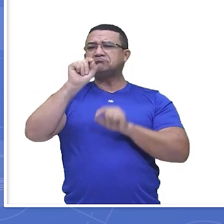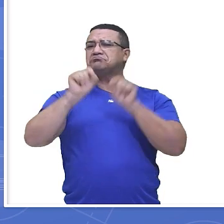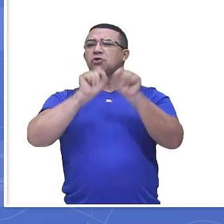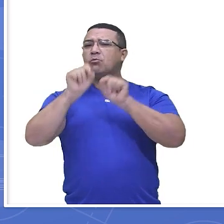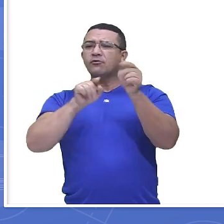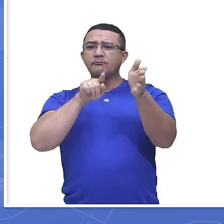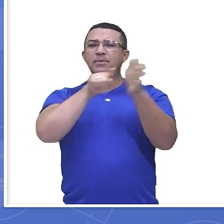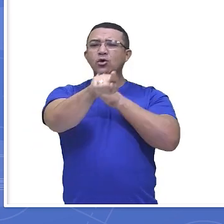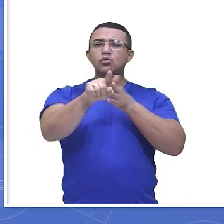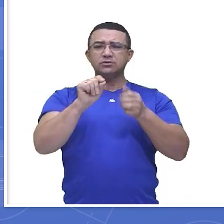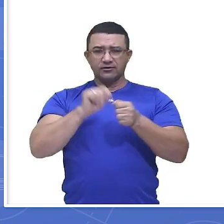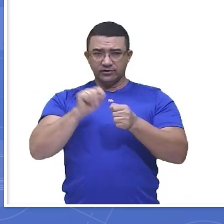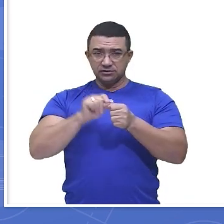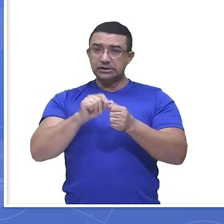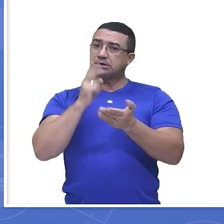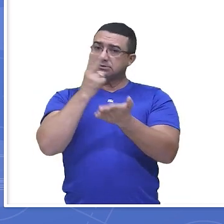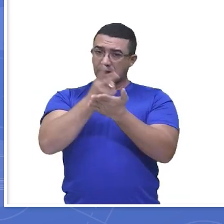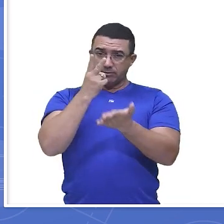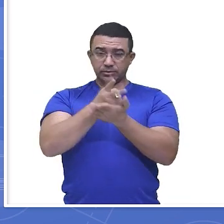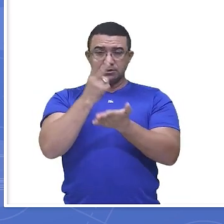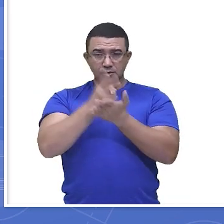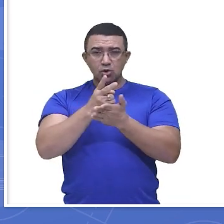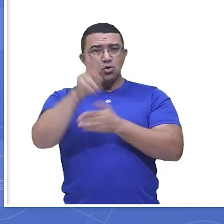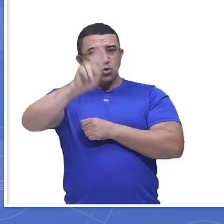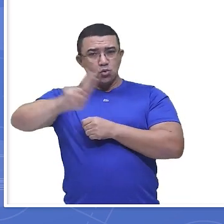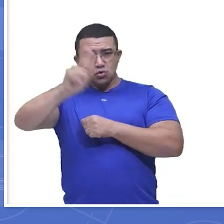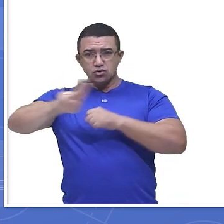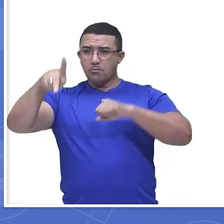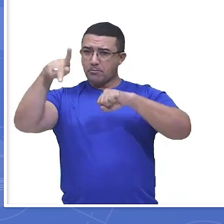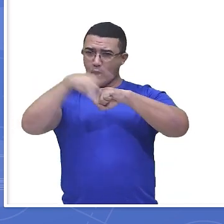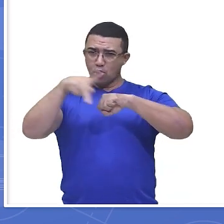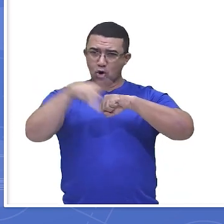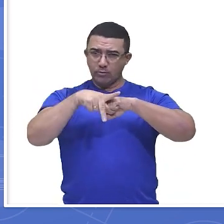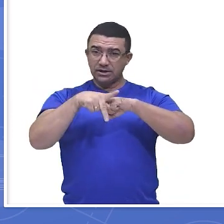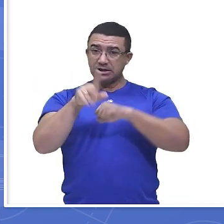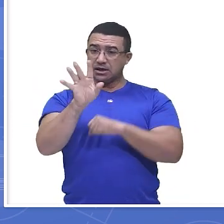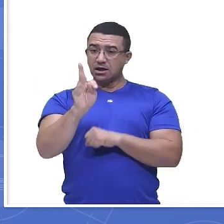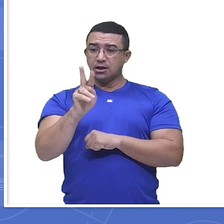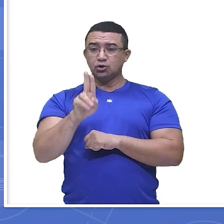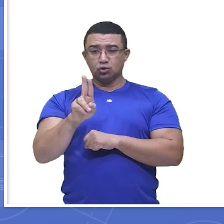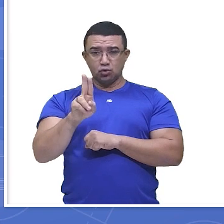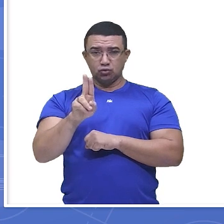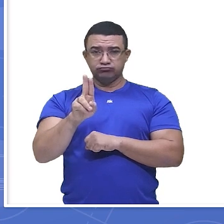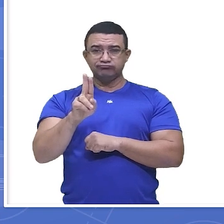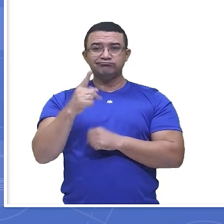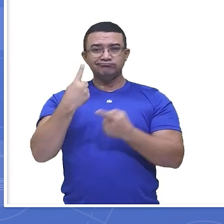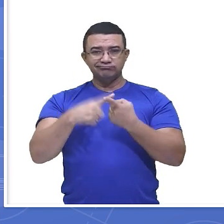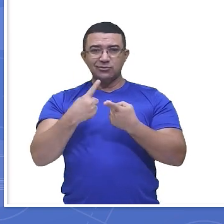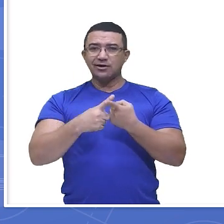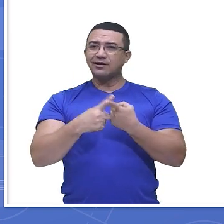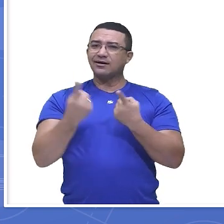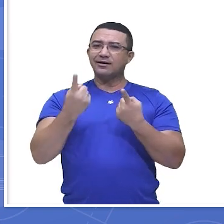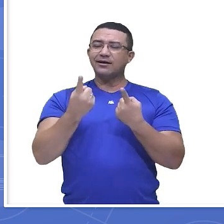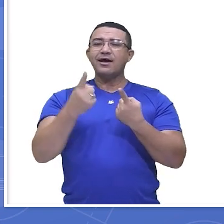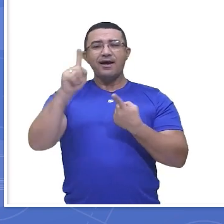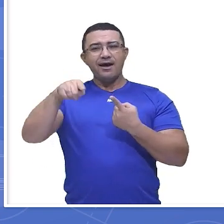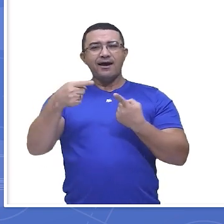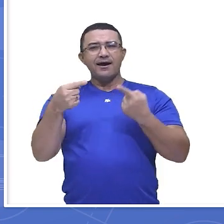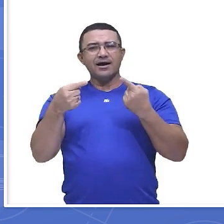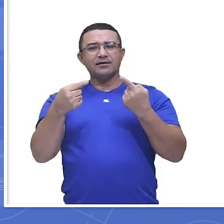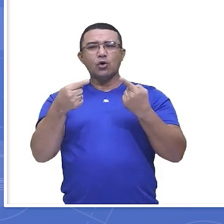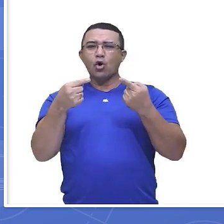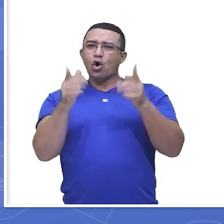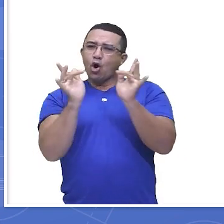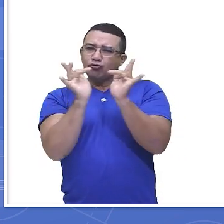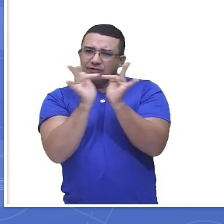perguntas, sempre utilizando o pronome pessoal tu, já que aqui há um grau de familiaridade, de amizade.